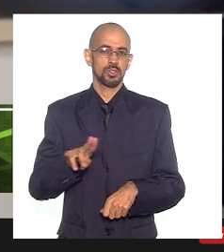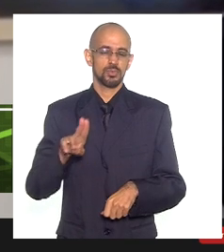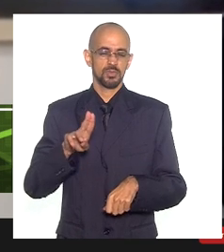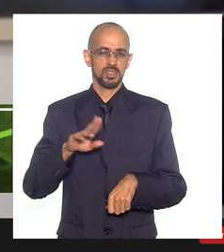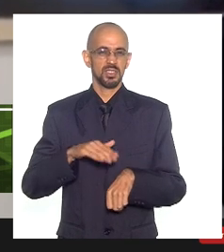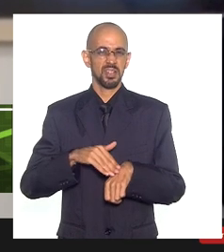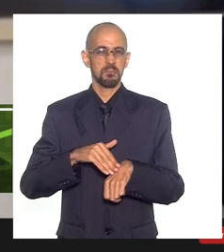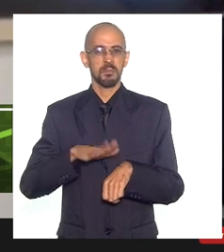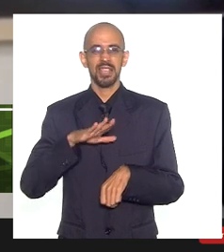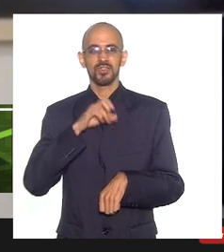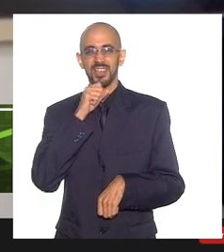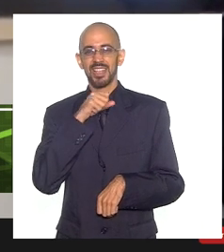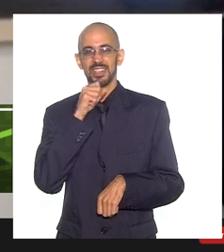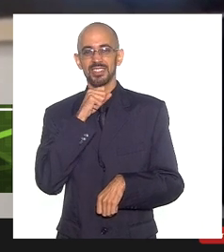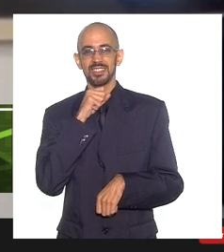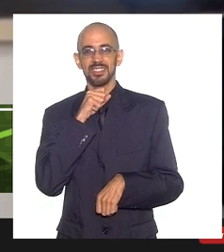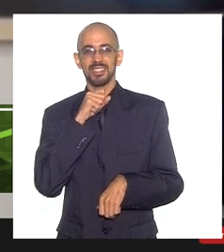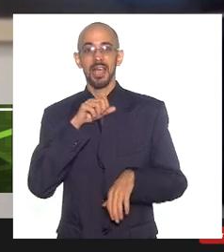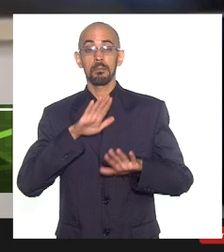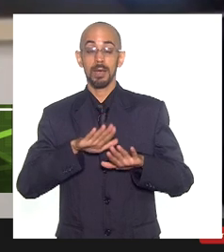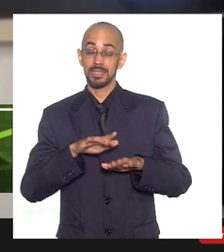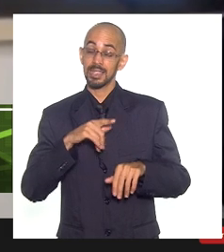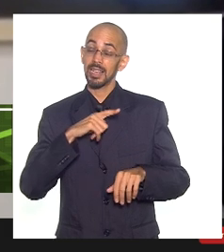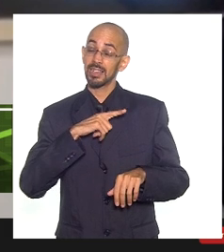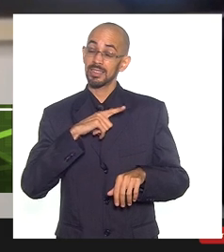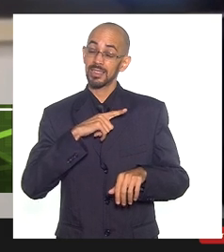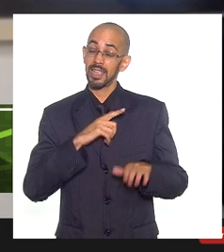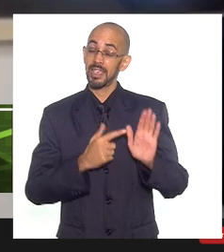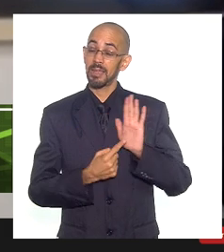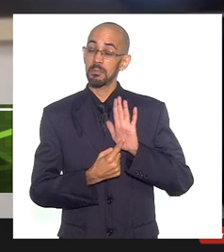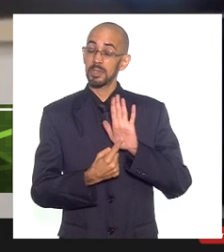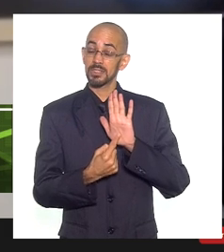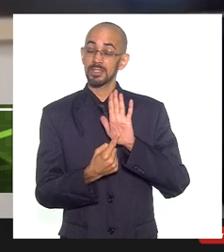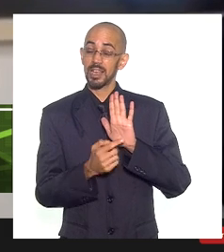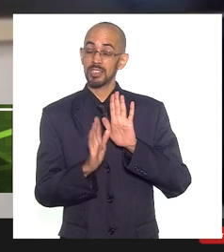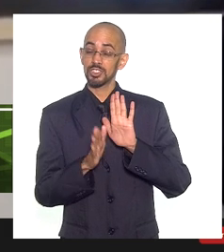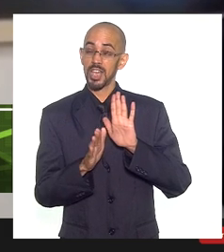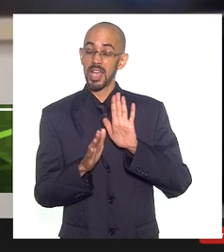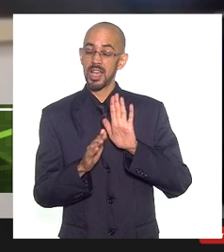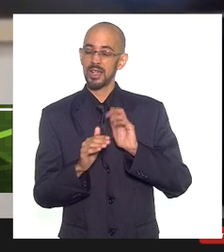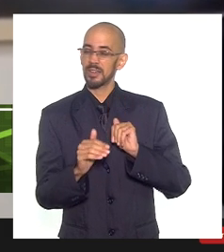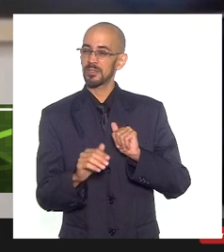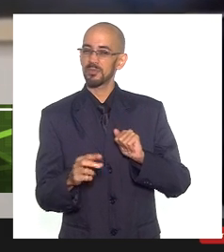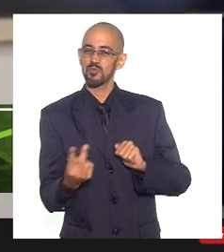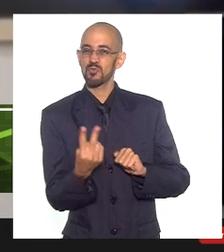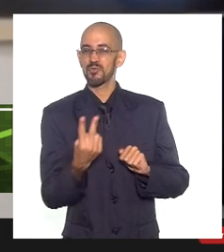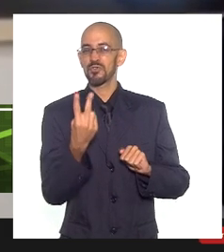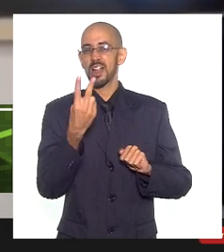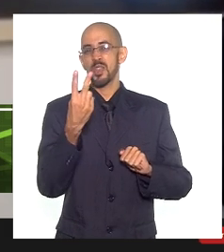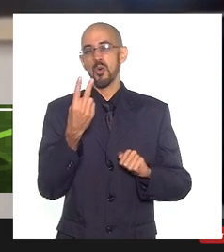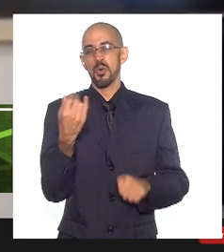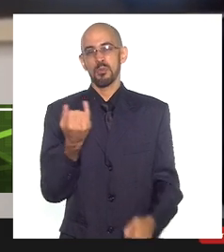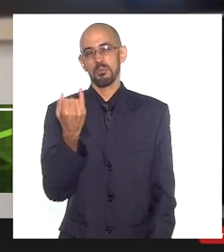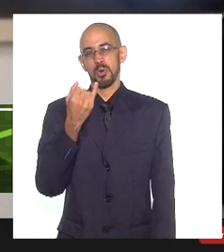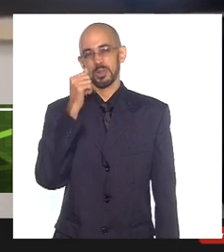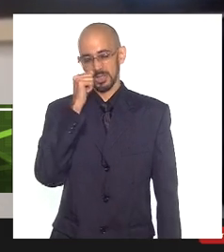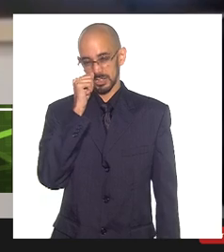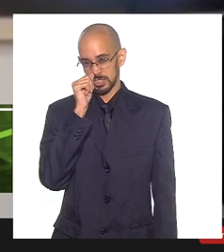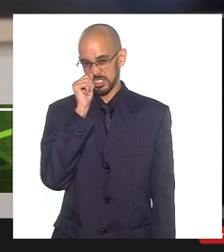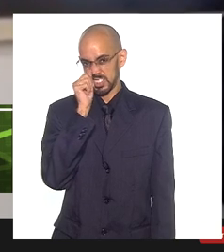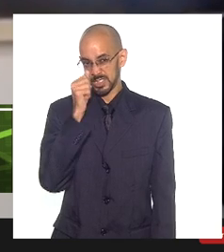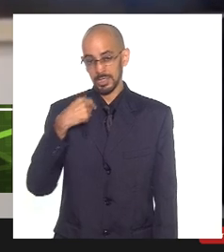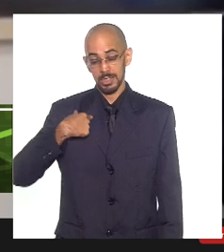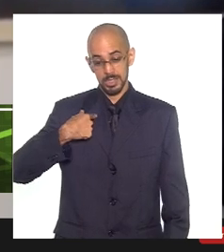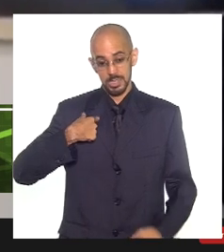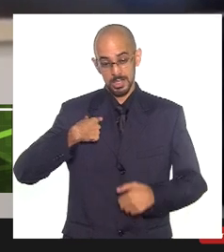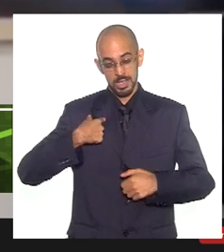jovens, mas ela já apresenta uma grandeza significativa, da qual eu, como